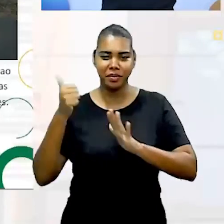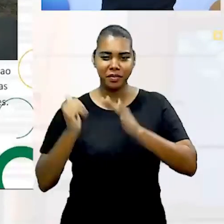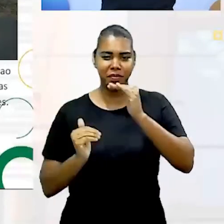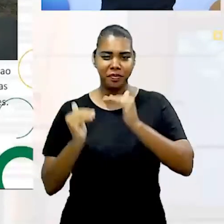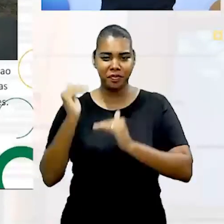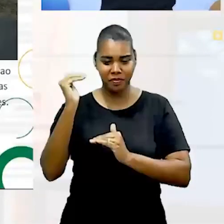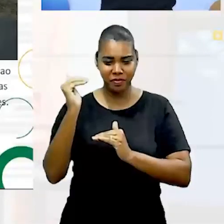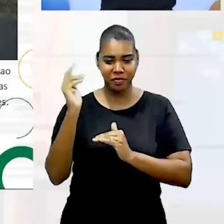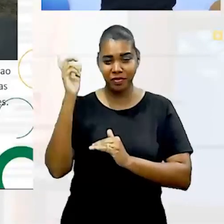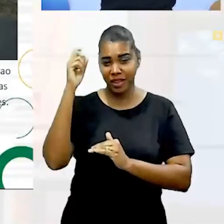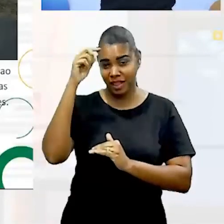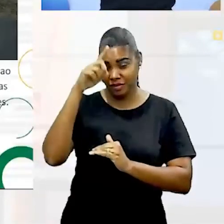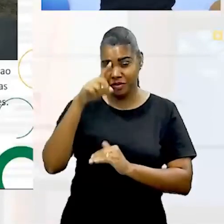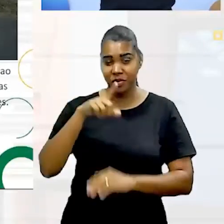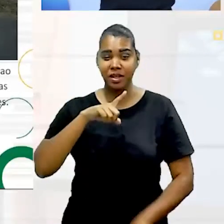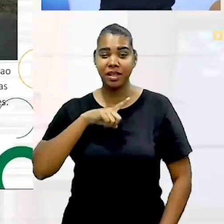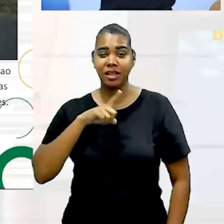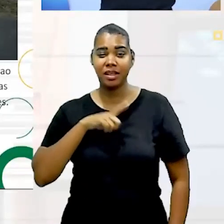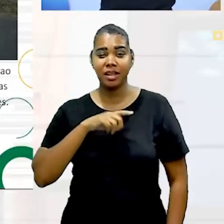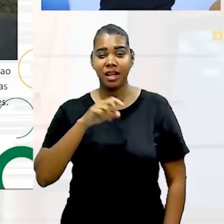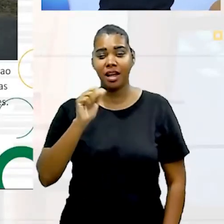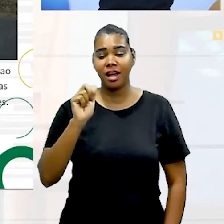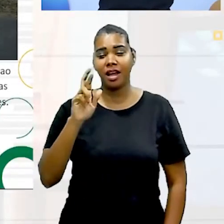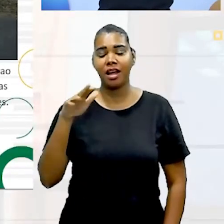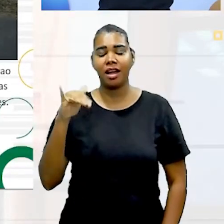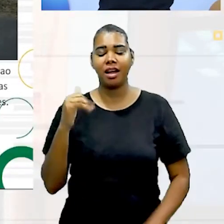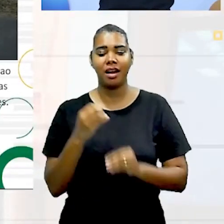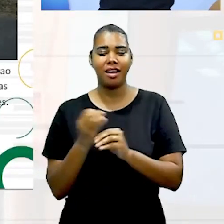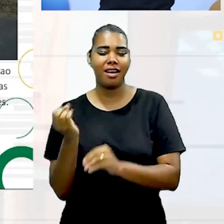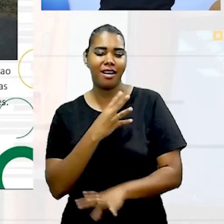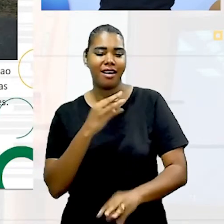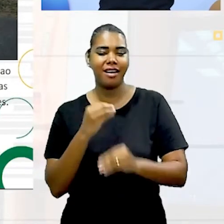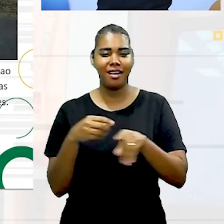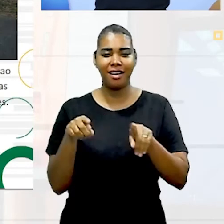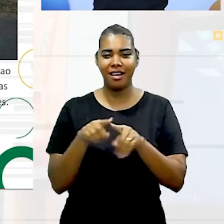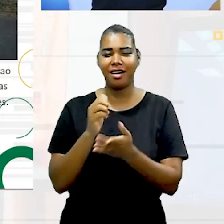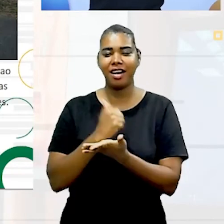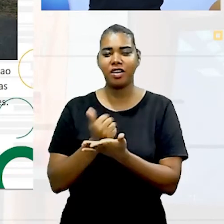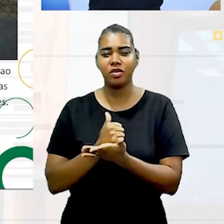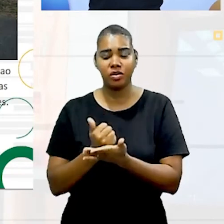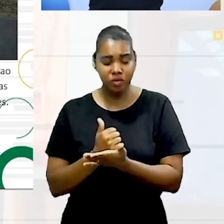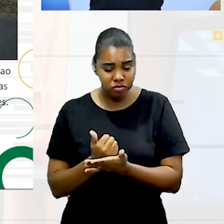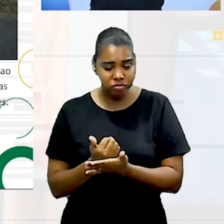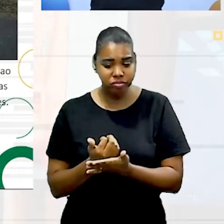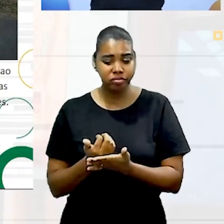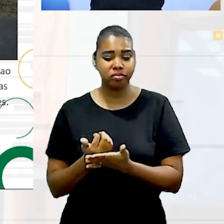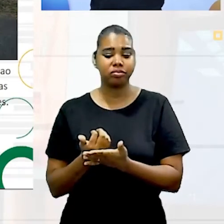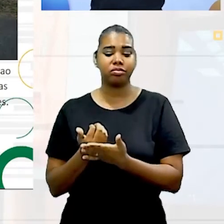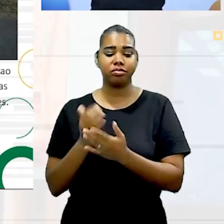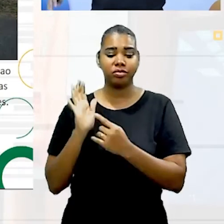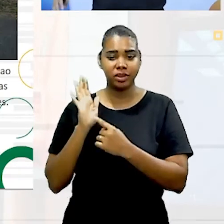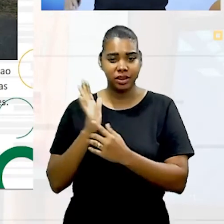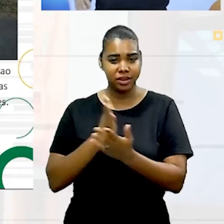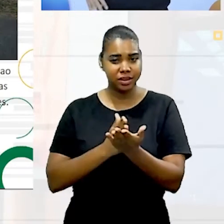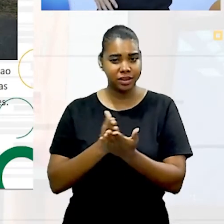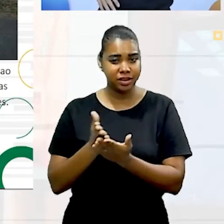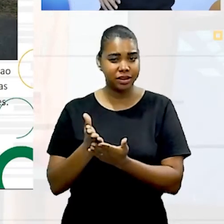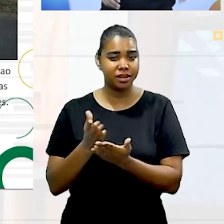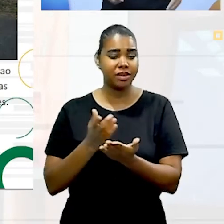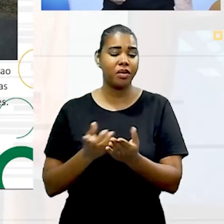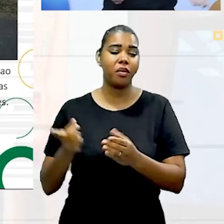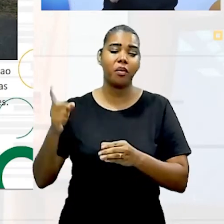seria aquela dificuldade, você tem a arma nova. Geralmente, alguns jogos passam por um momento de calmaria, que seria esse caminho de volta. É quase